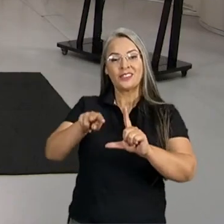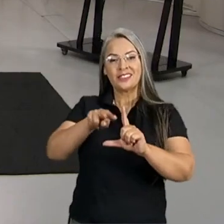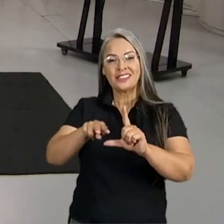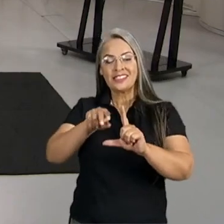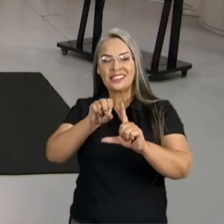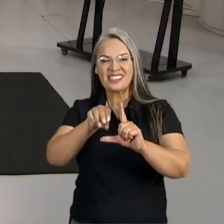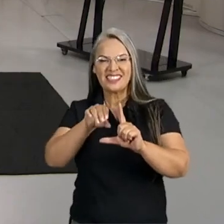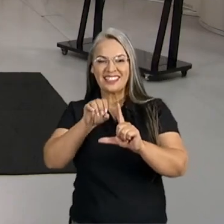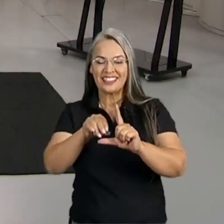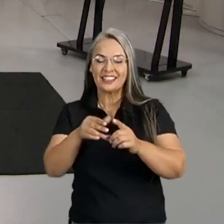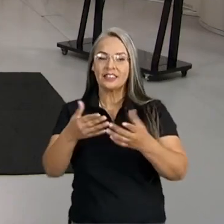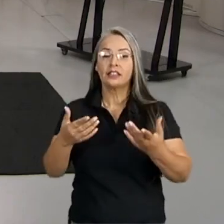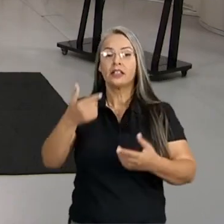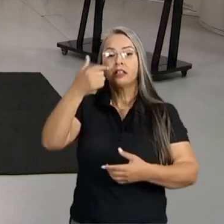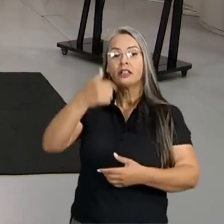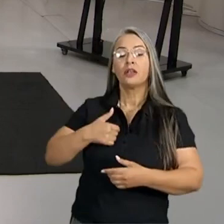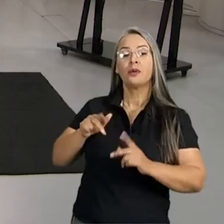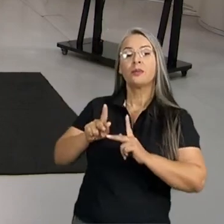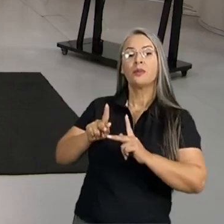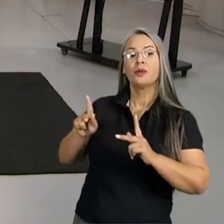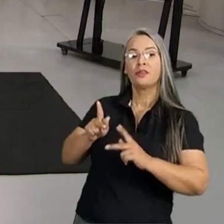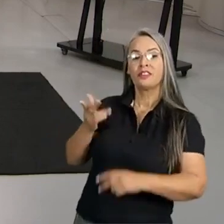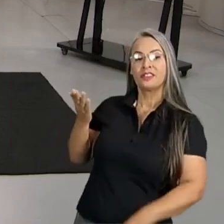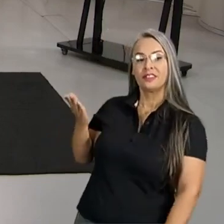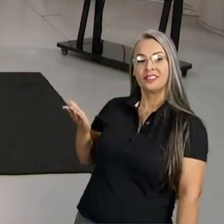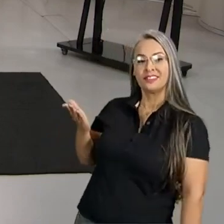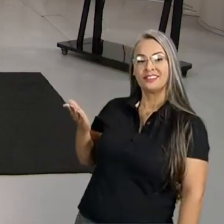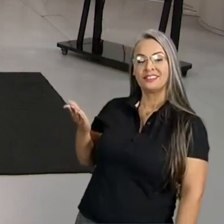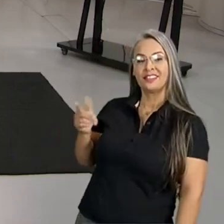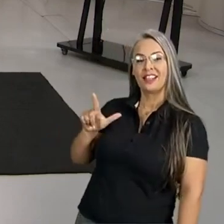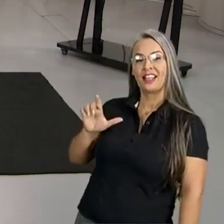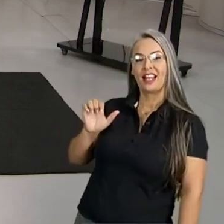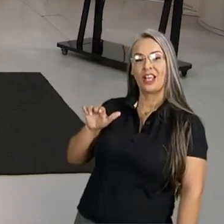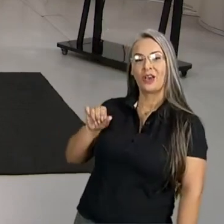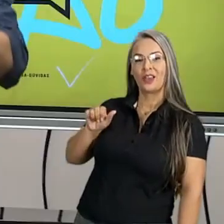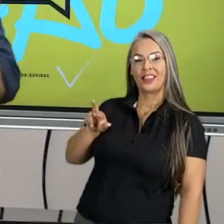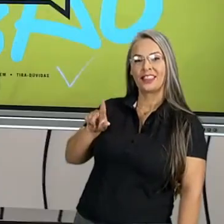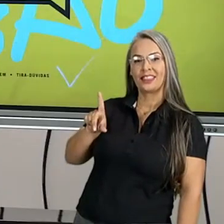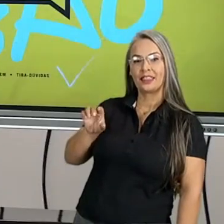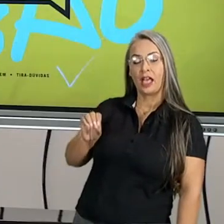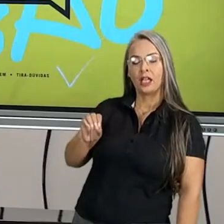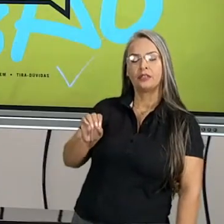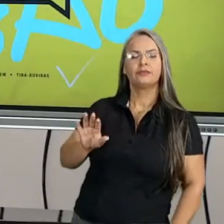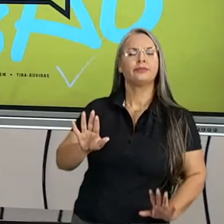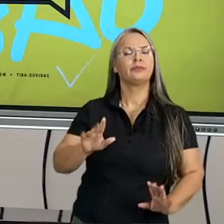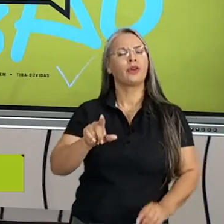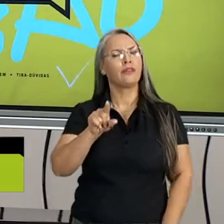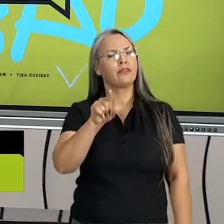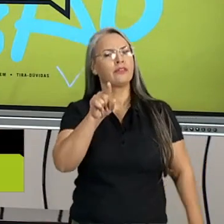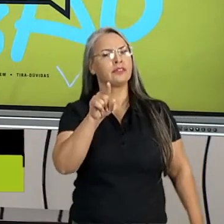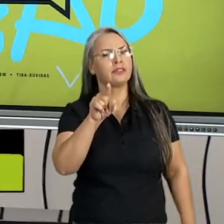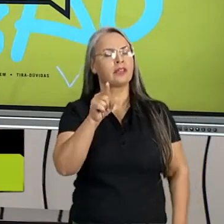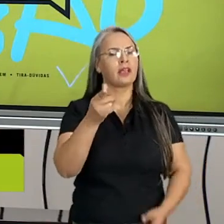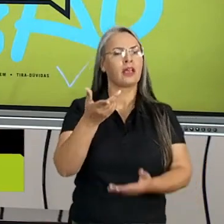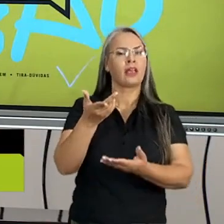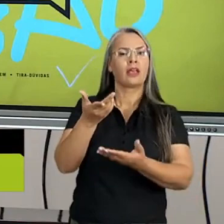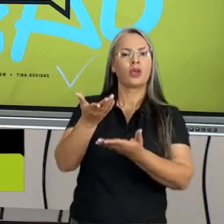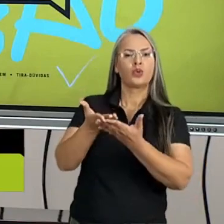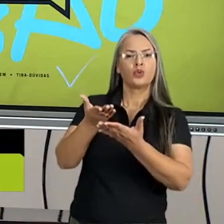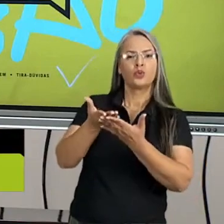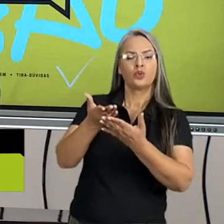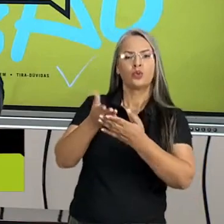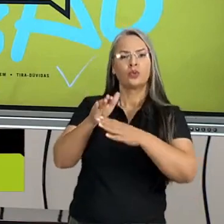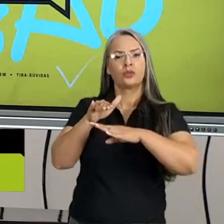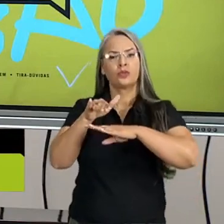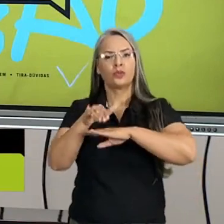Eu sou professor Leonardo Medeiros estarei com você nessa caminhada Você que é do noturno da Educação de